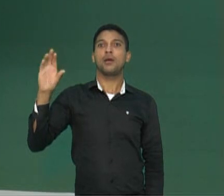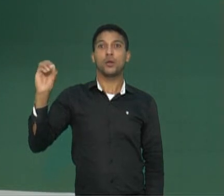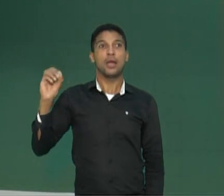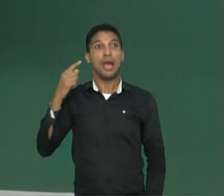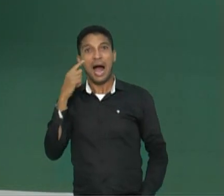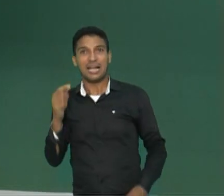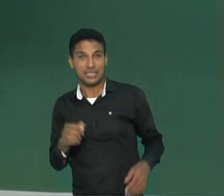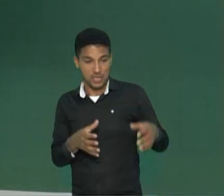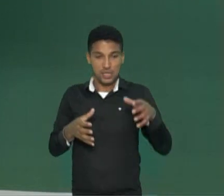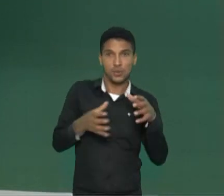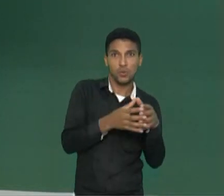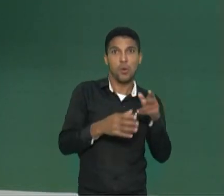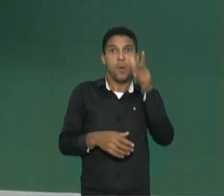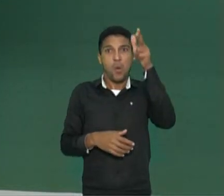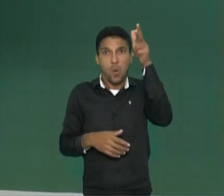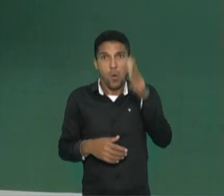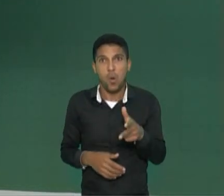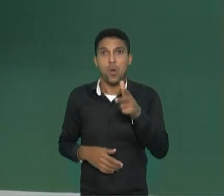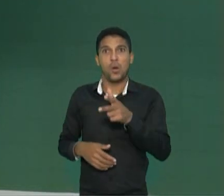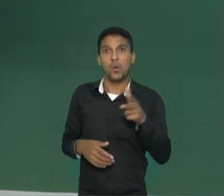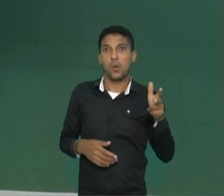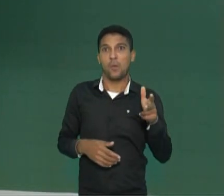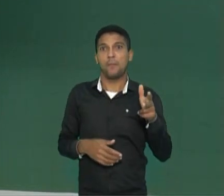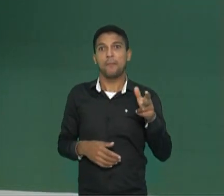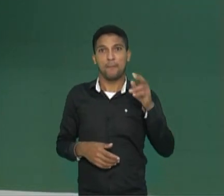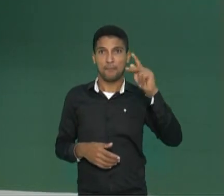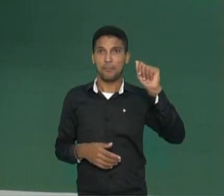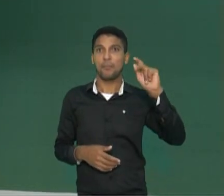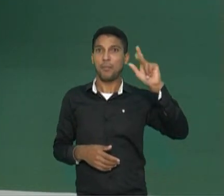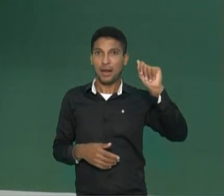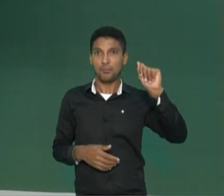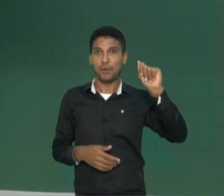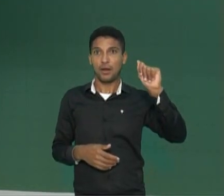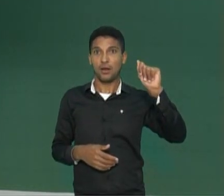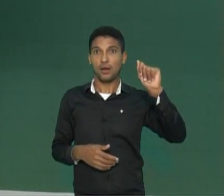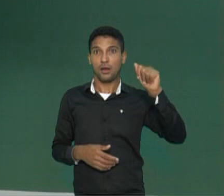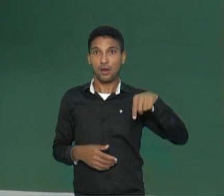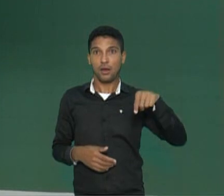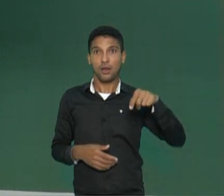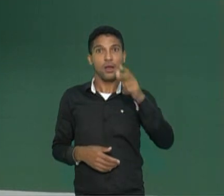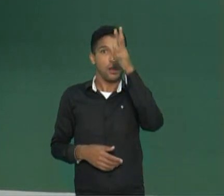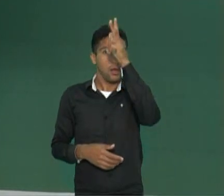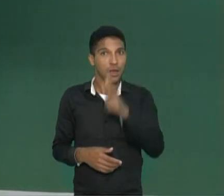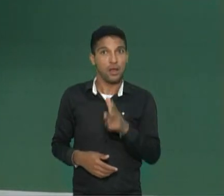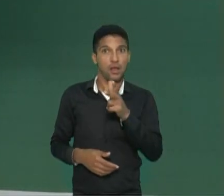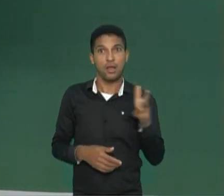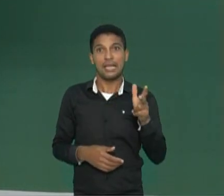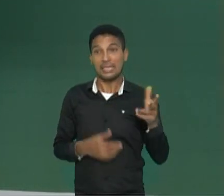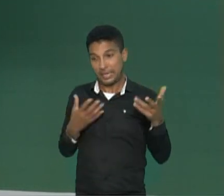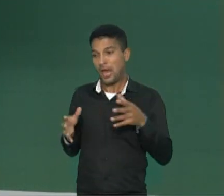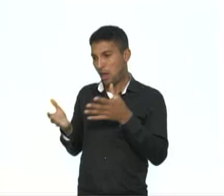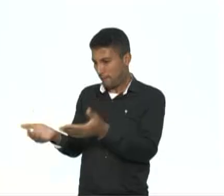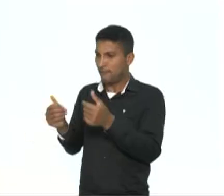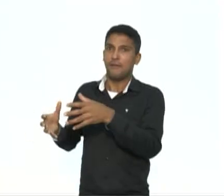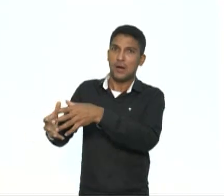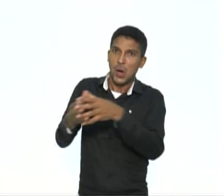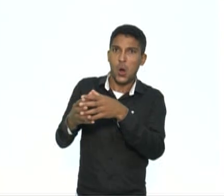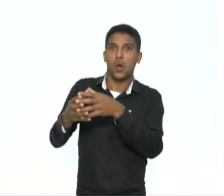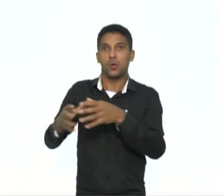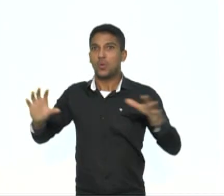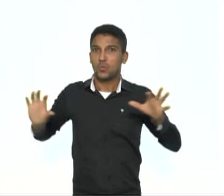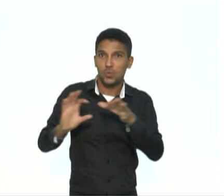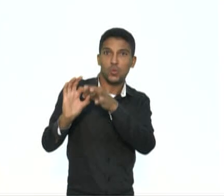que tinha um papa. O rei não era papa nessa época, tá? Unificação das tribos bárbaras, tá? Descendentes,